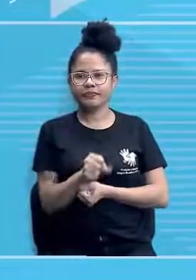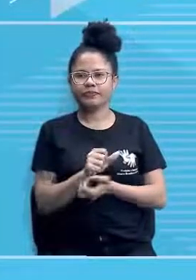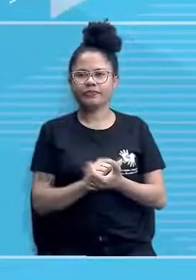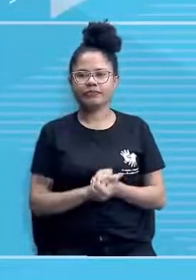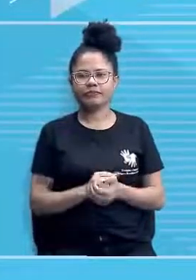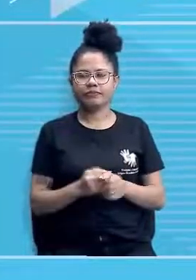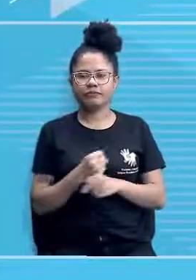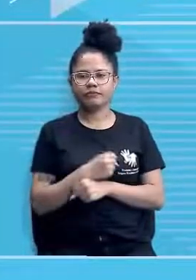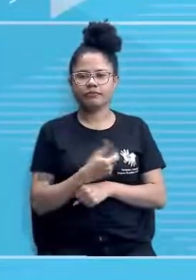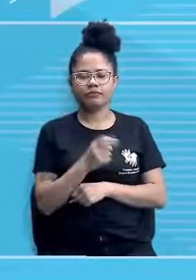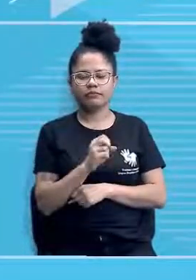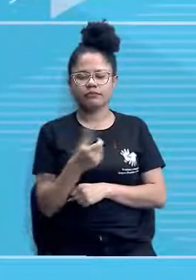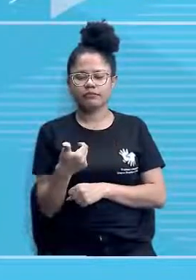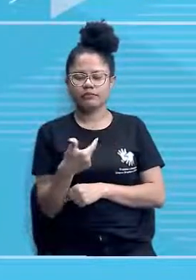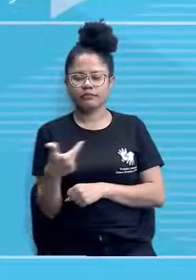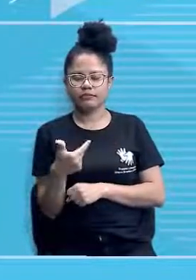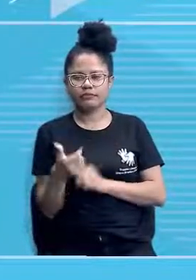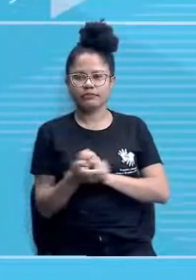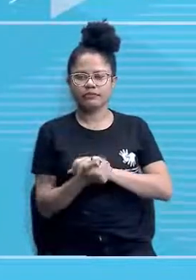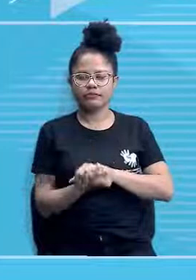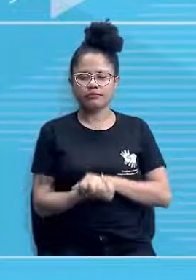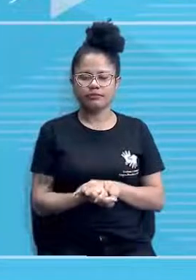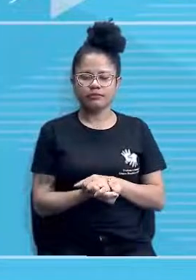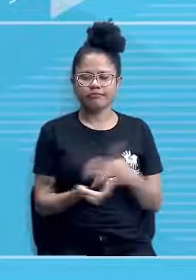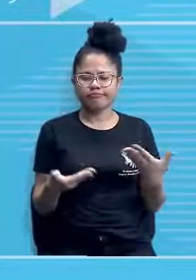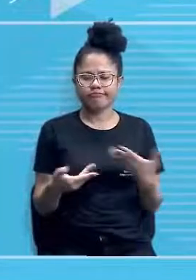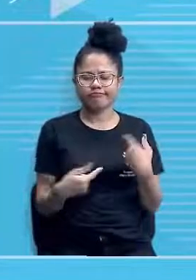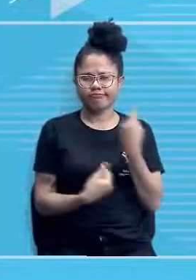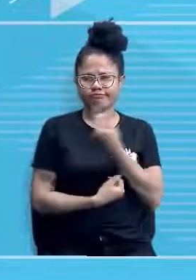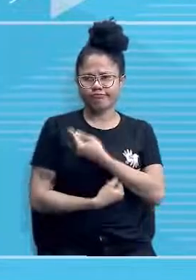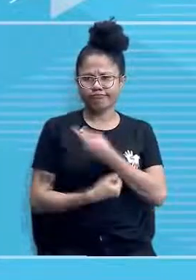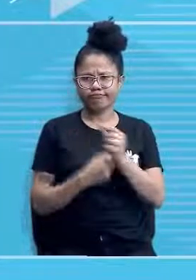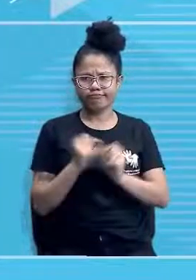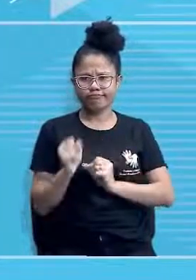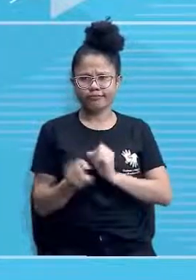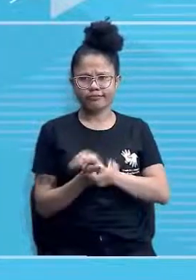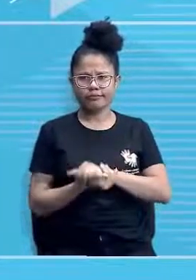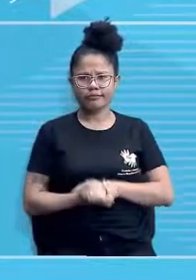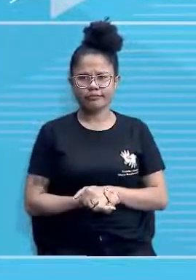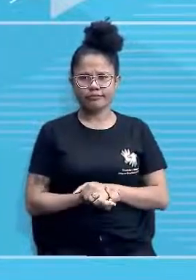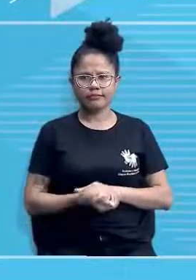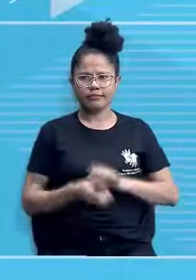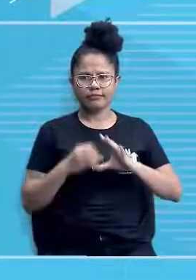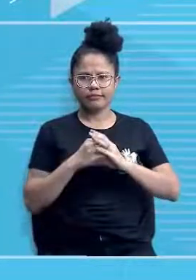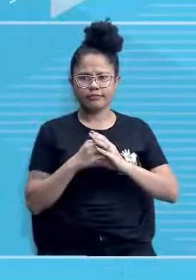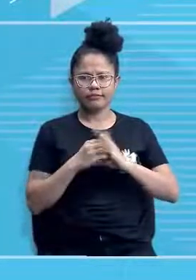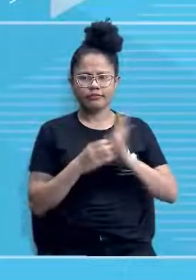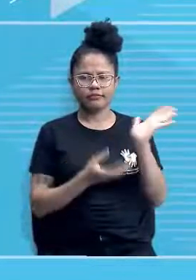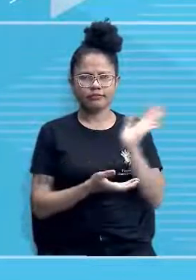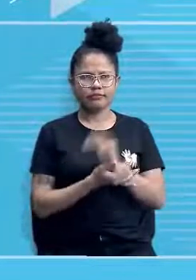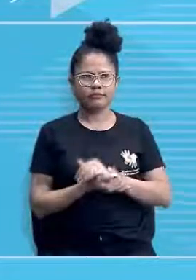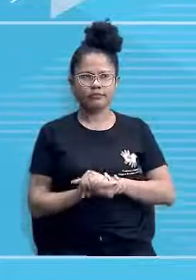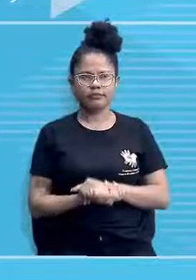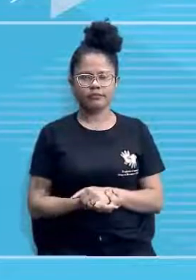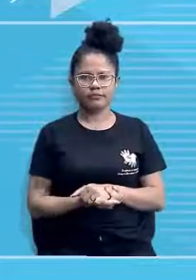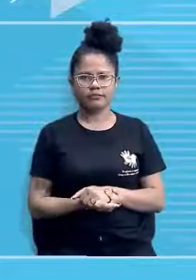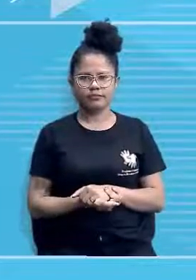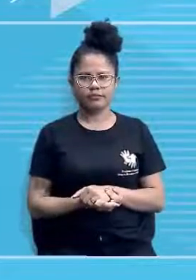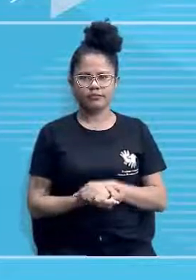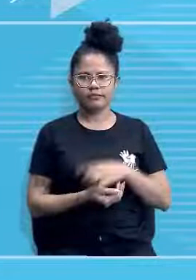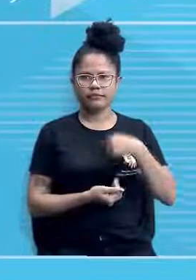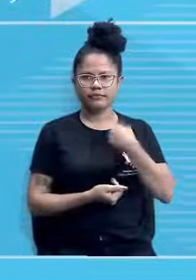2022 vamos lá agora nós vamos propriamente dito para as propriedades dos compostos orgânicos olha aí ó